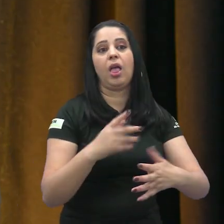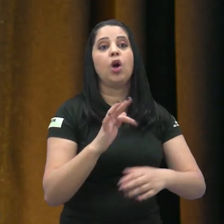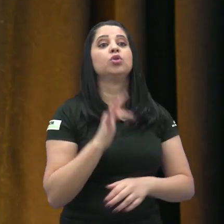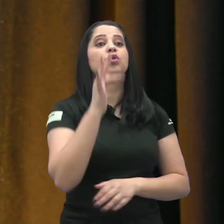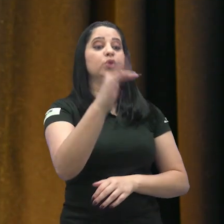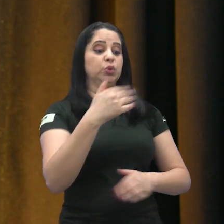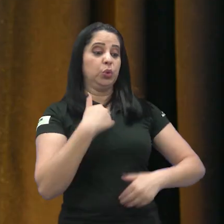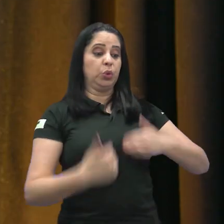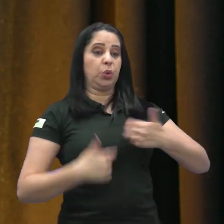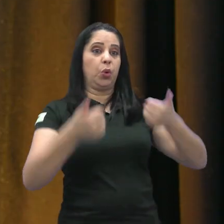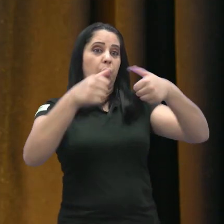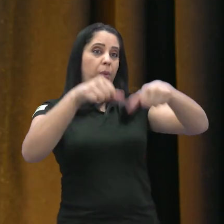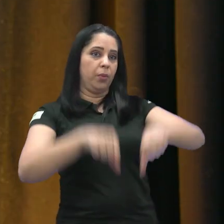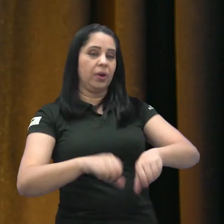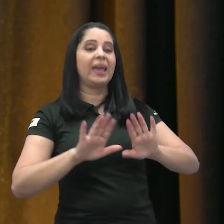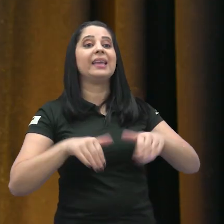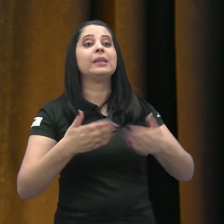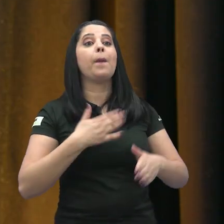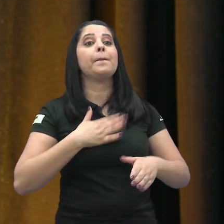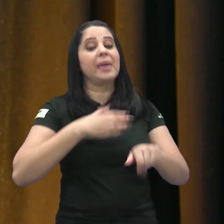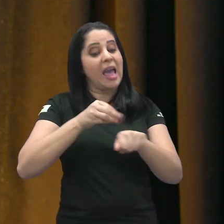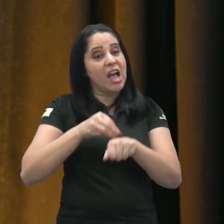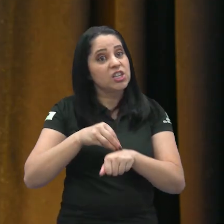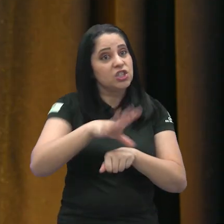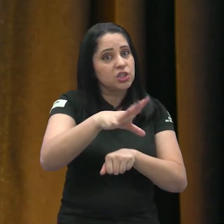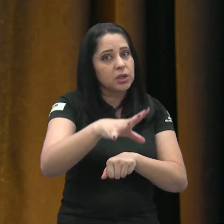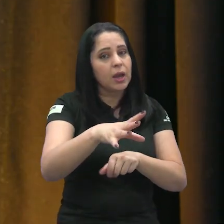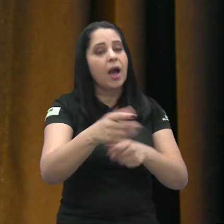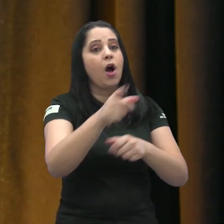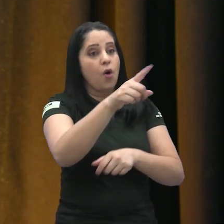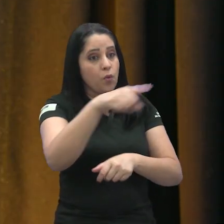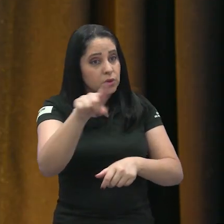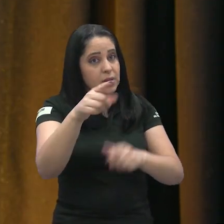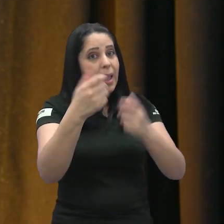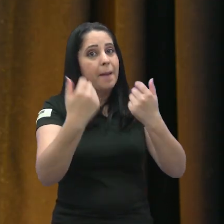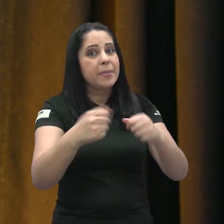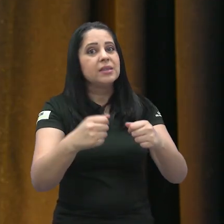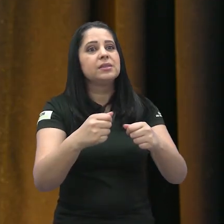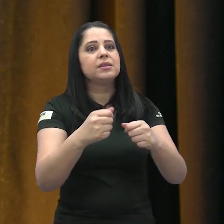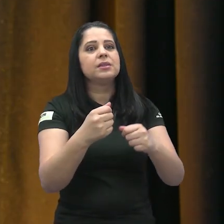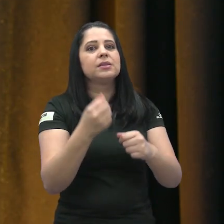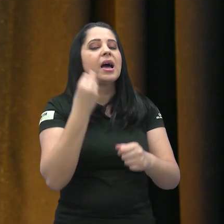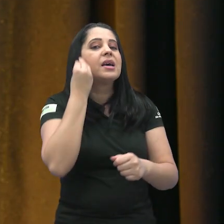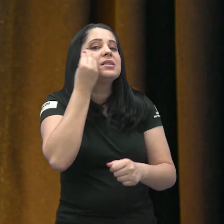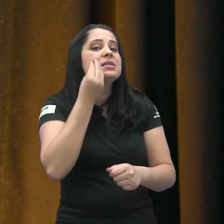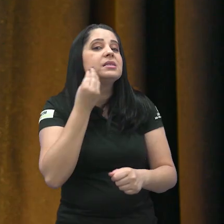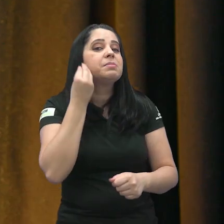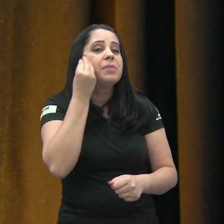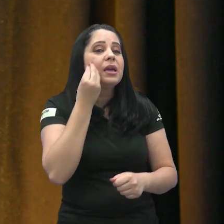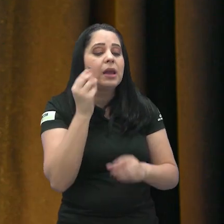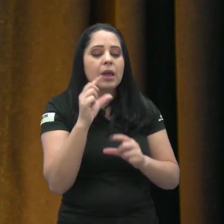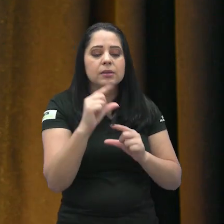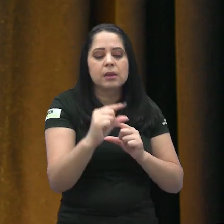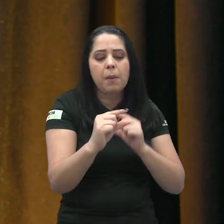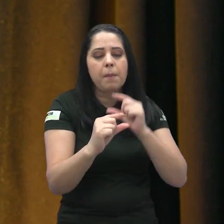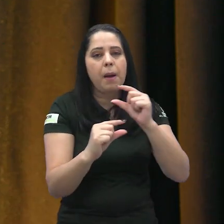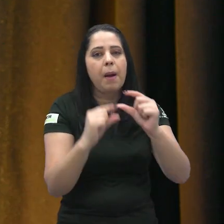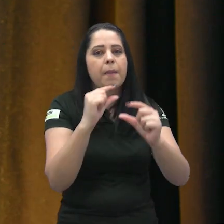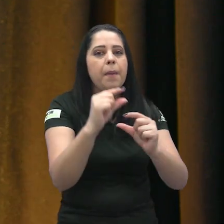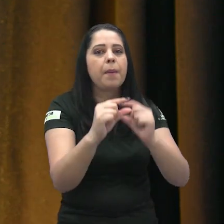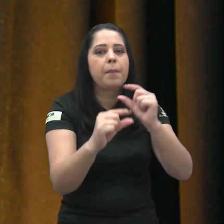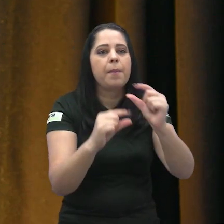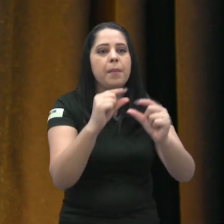Então, a dica seria sempre fazer pequenas experiências. Tem um amigo que está